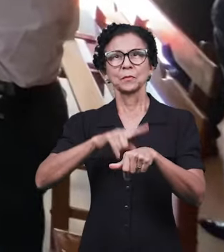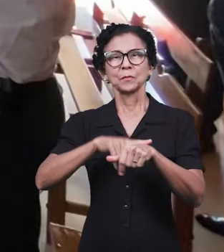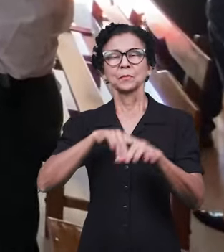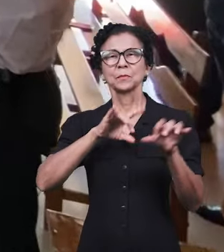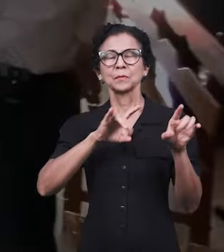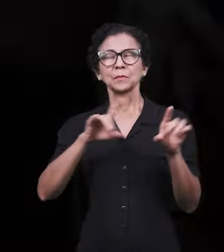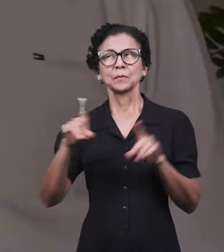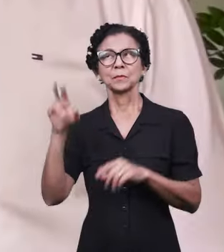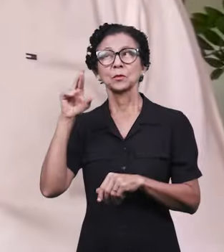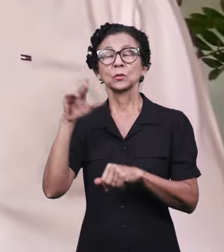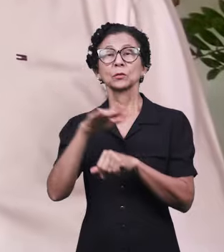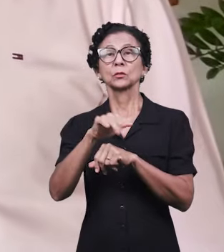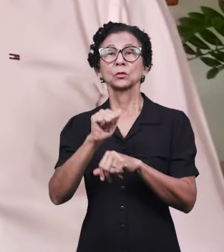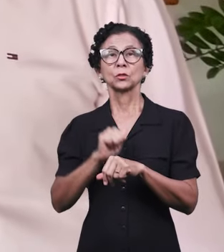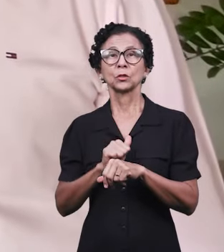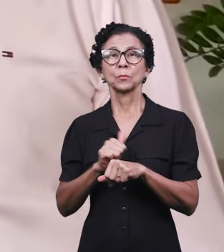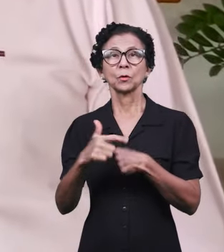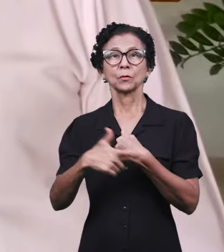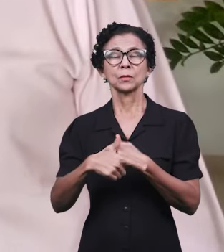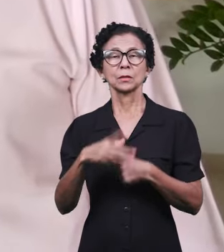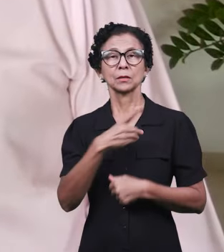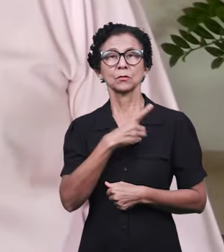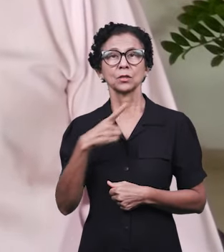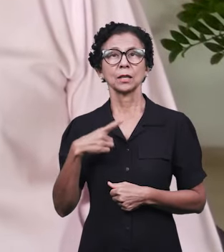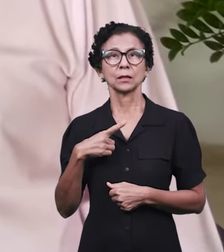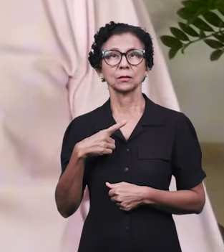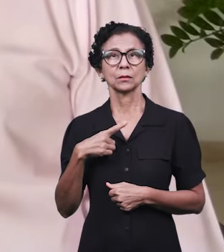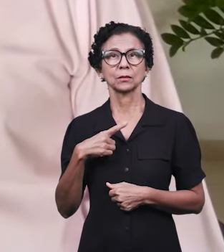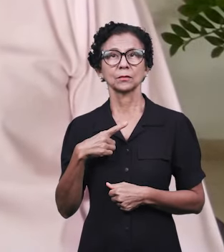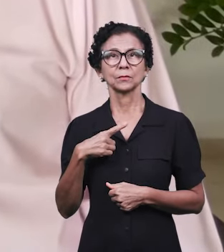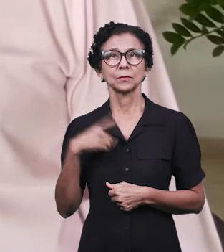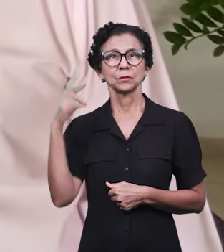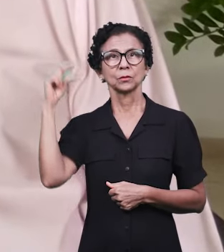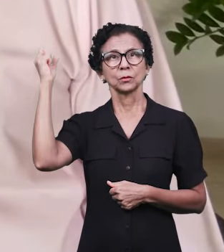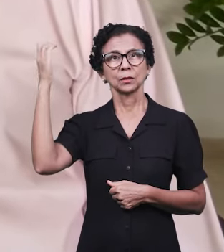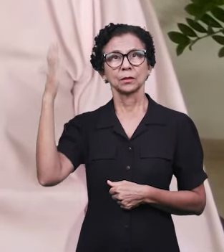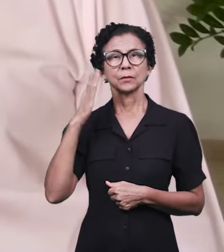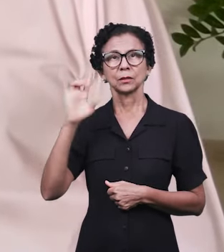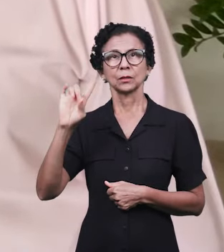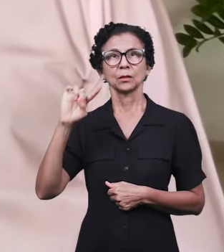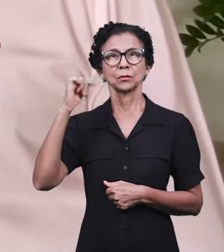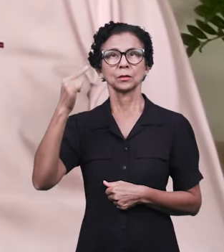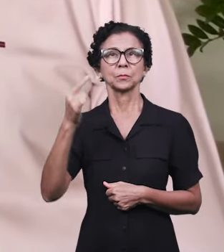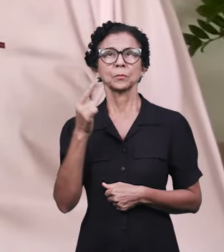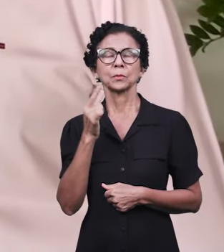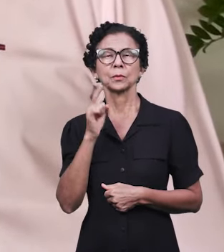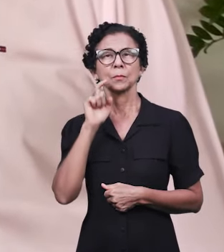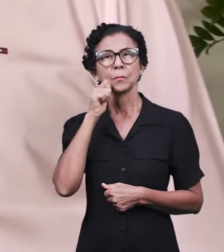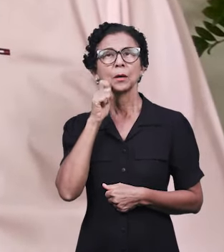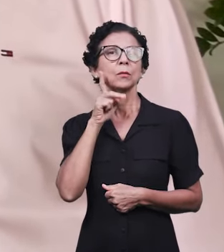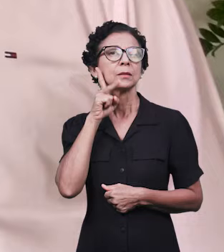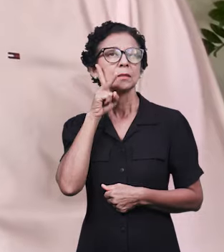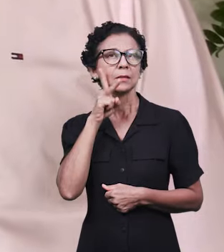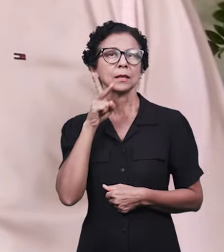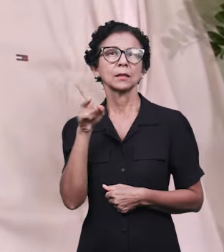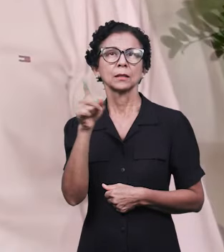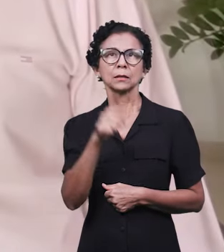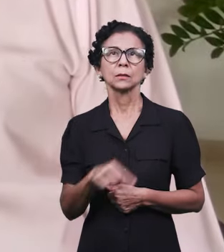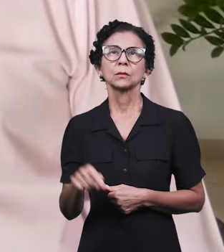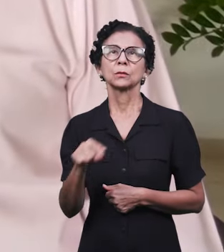de Cristo. O pastor coordenador Rafael, o pastor Valmir de Rondonópolis e o pastor Denis de Sinop deixaram uma